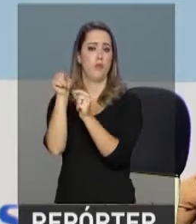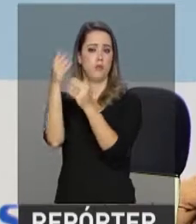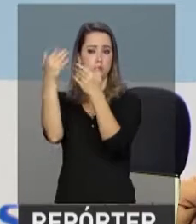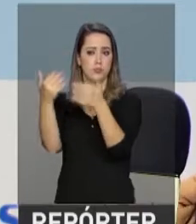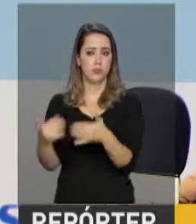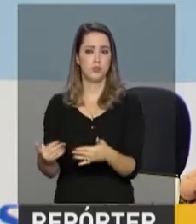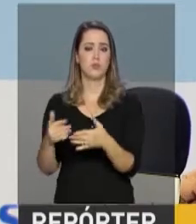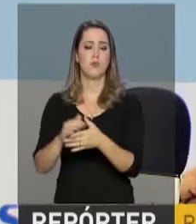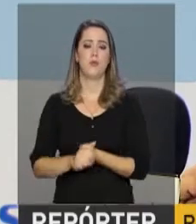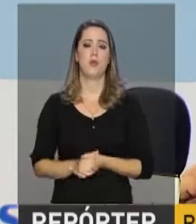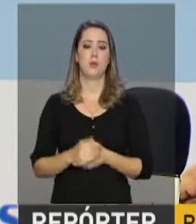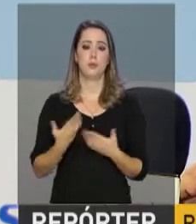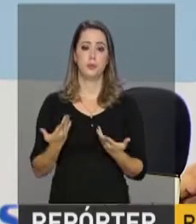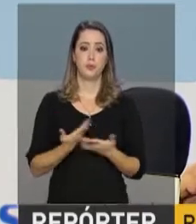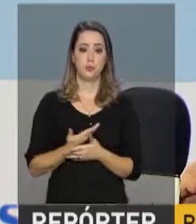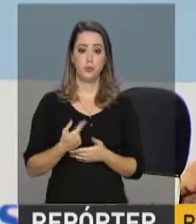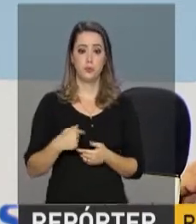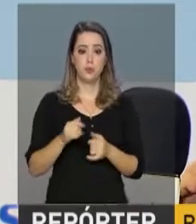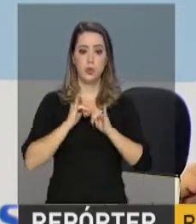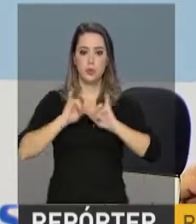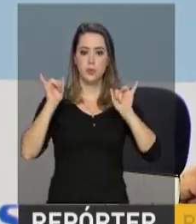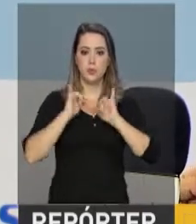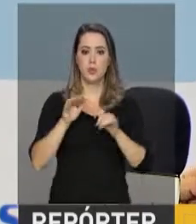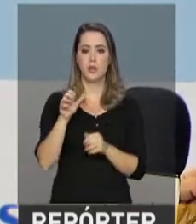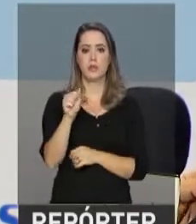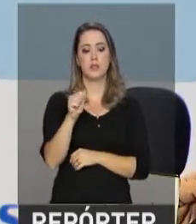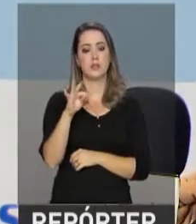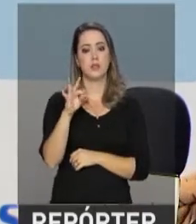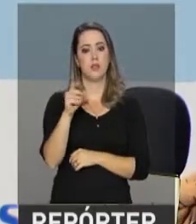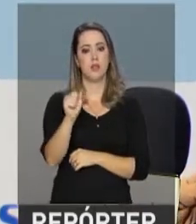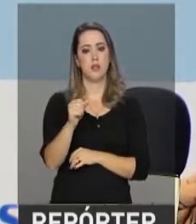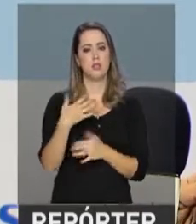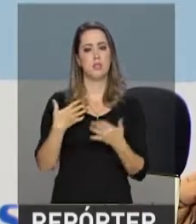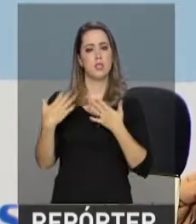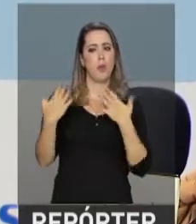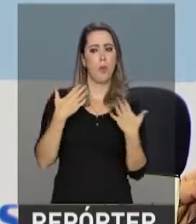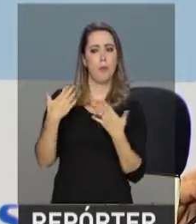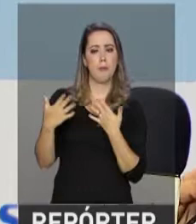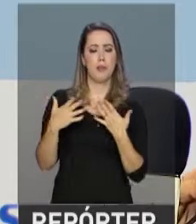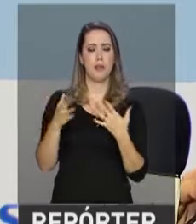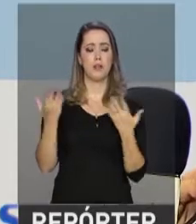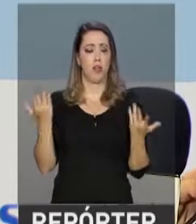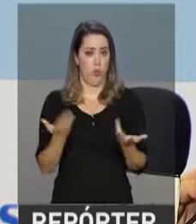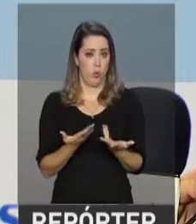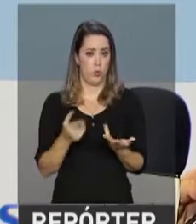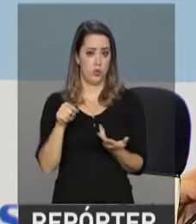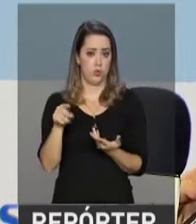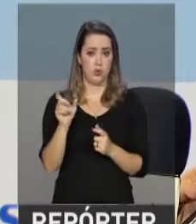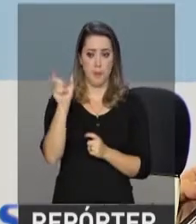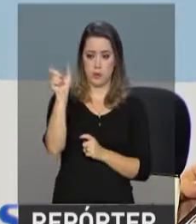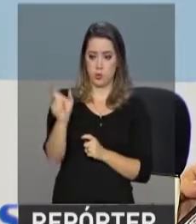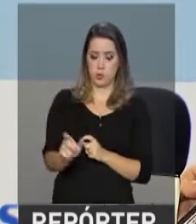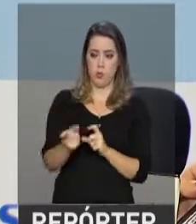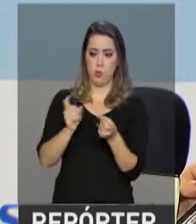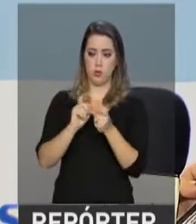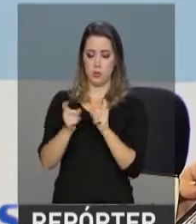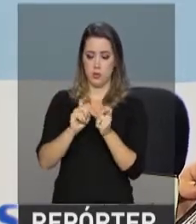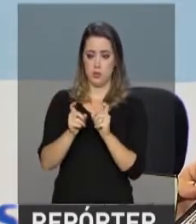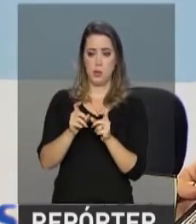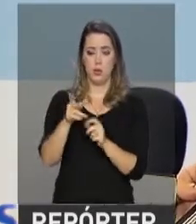publicar as suas atas de registro de preço é balizar o mercado o gestor do hospital